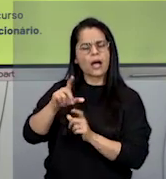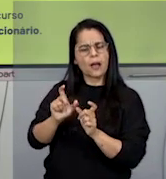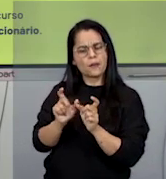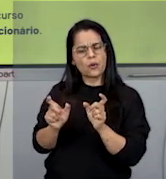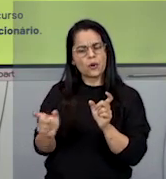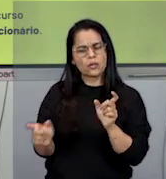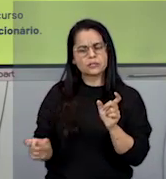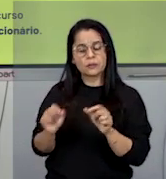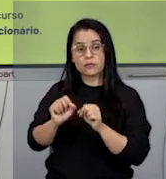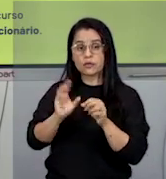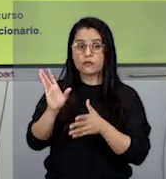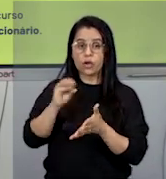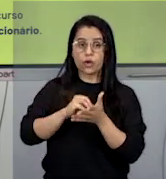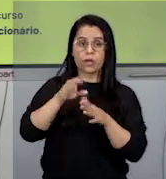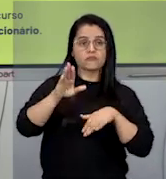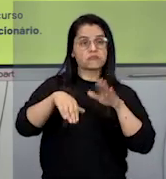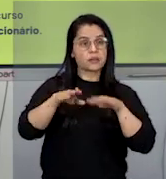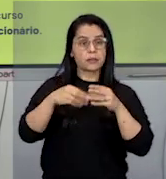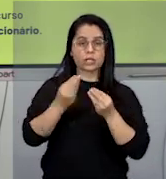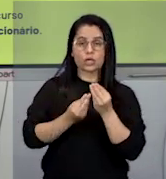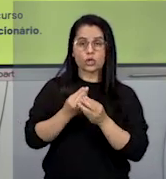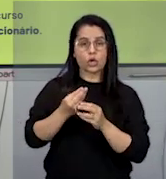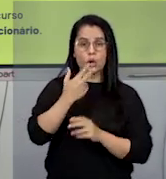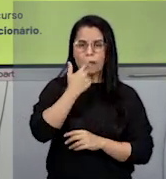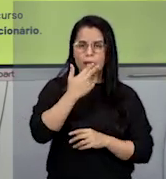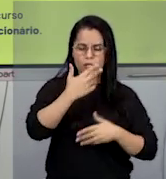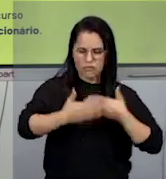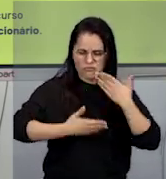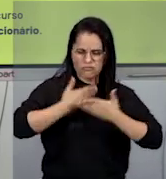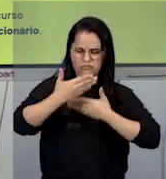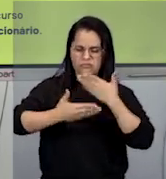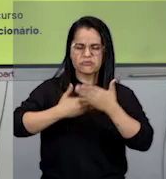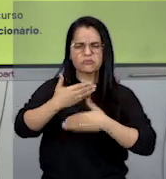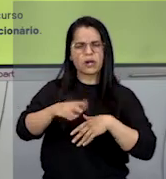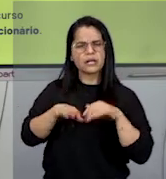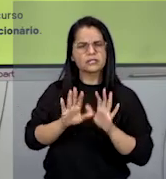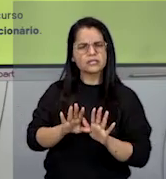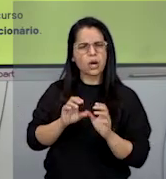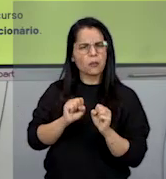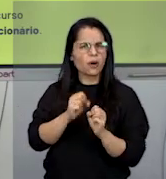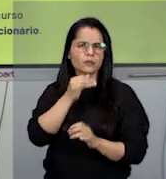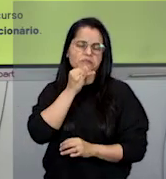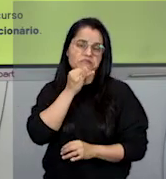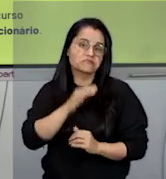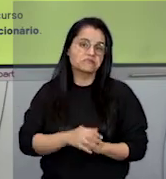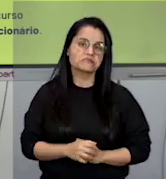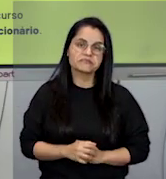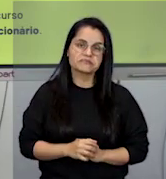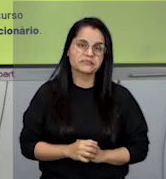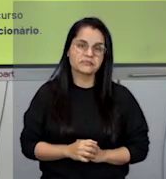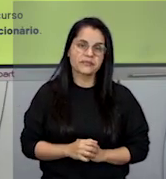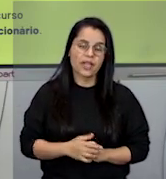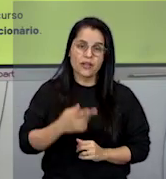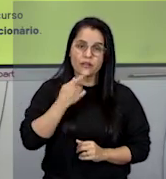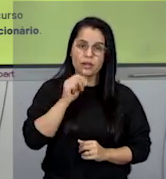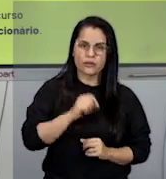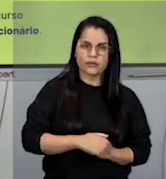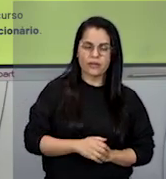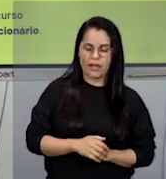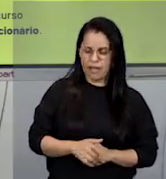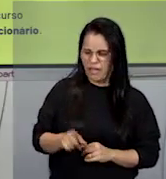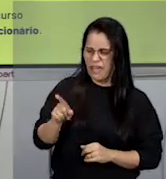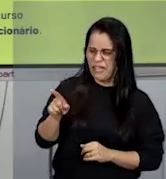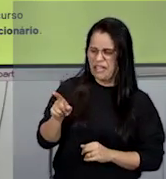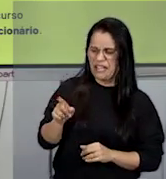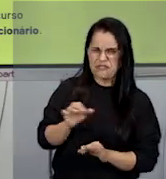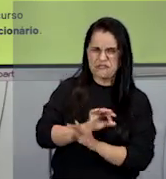sendo colocado à medida que a língua vai desenvolvendo. Será que, por exemplo, falar assim que esse menino é